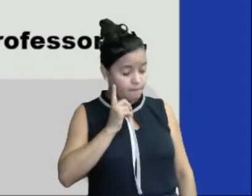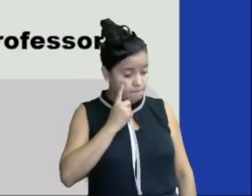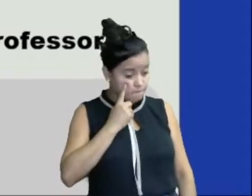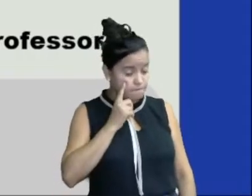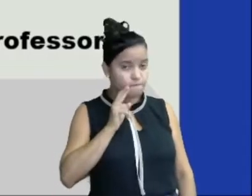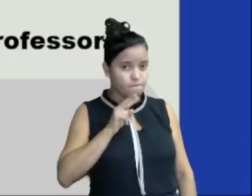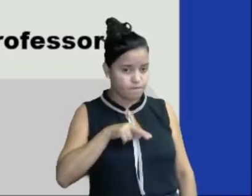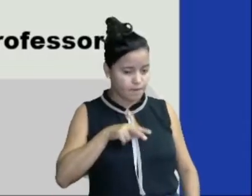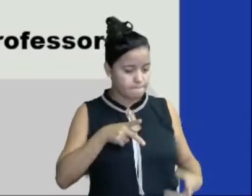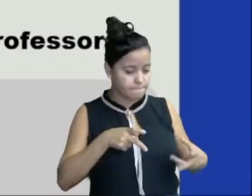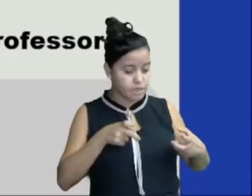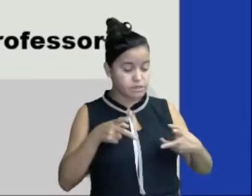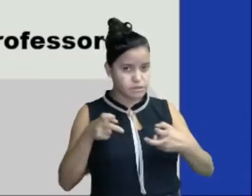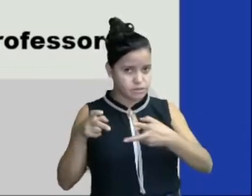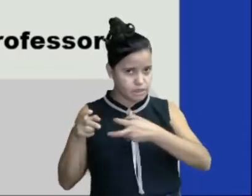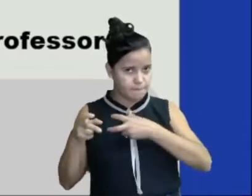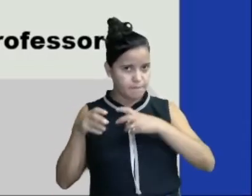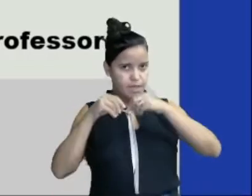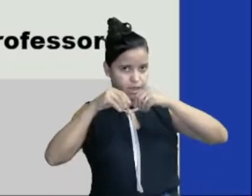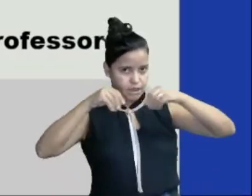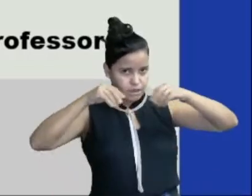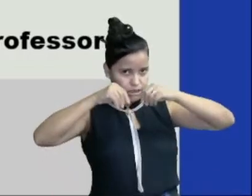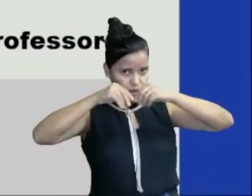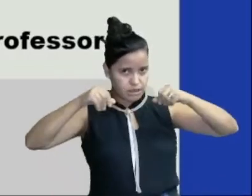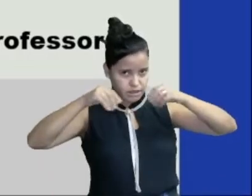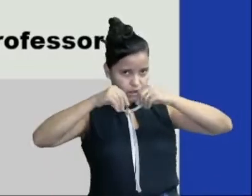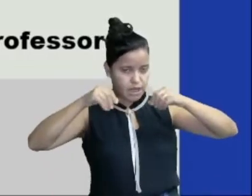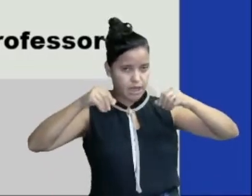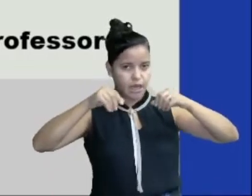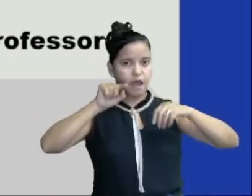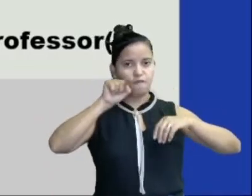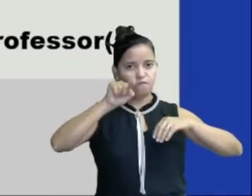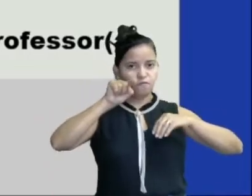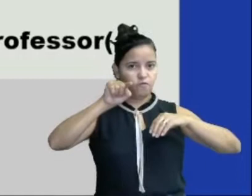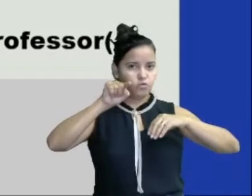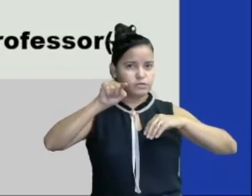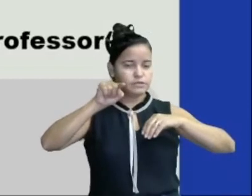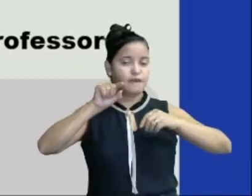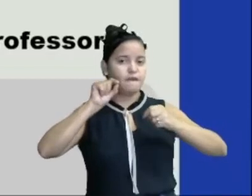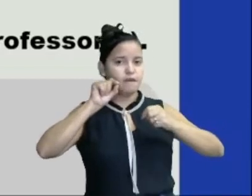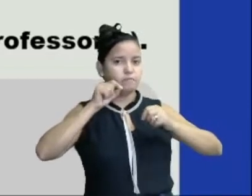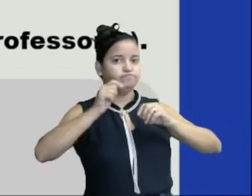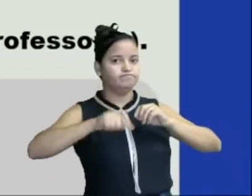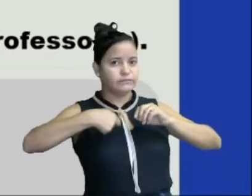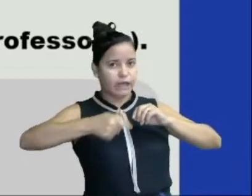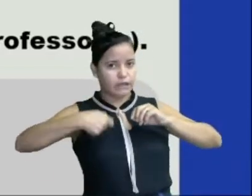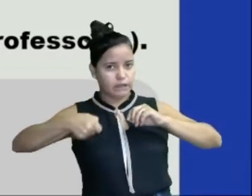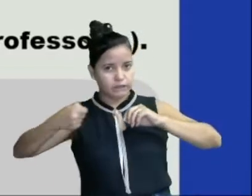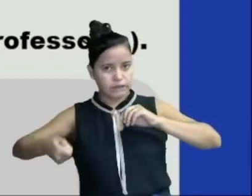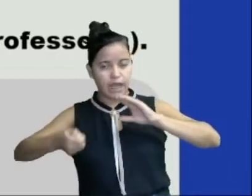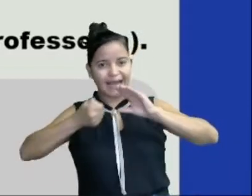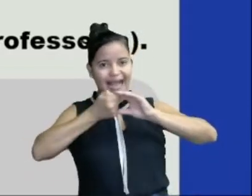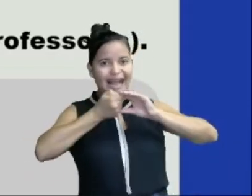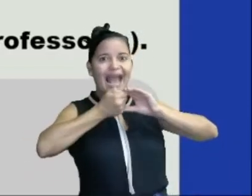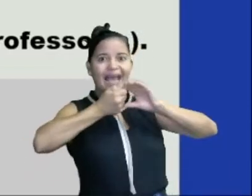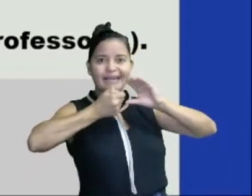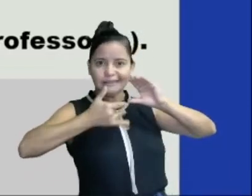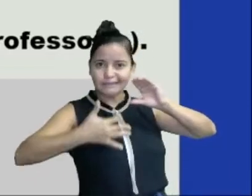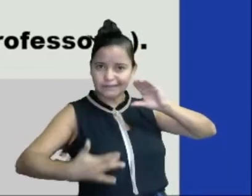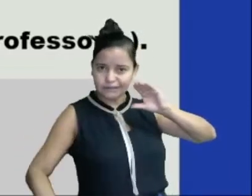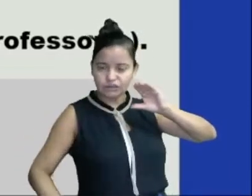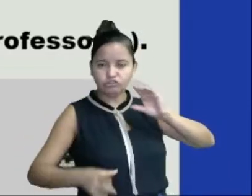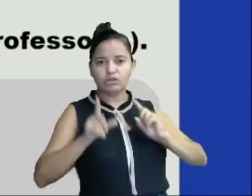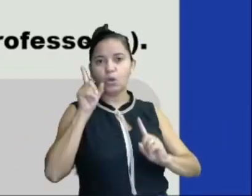então vai classificar esse tipo de solo de acordo com aquilo que a gente aprendeu aqui ao longo dessa nossa aula e então